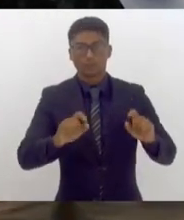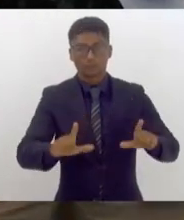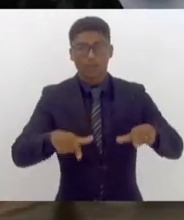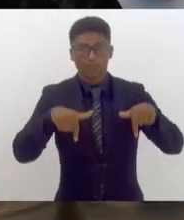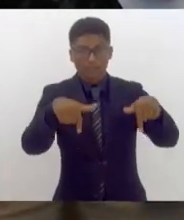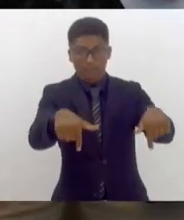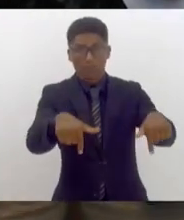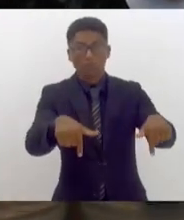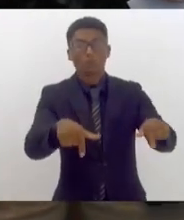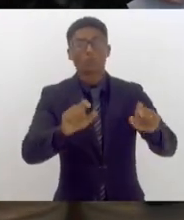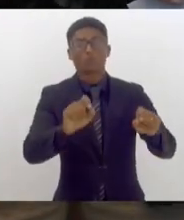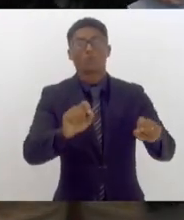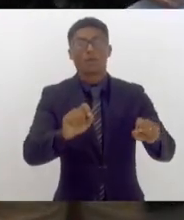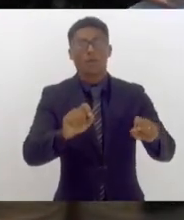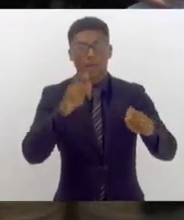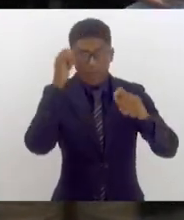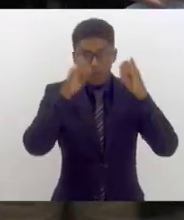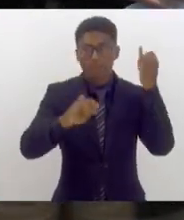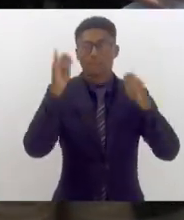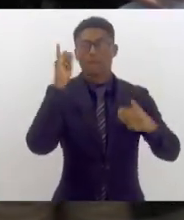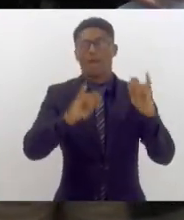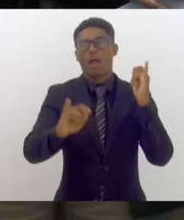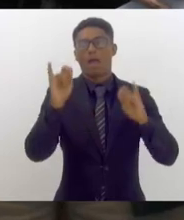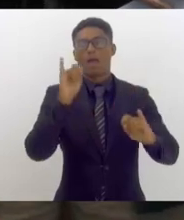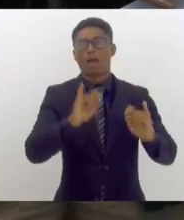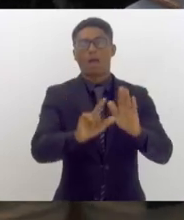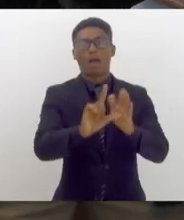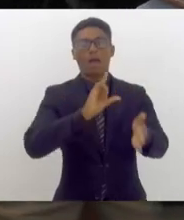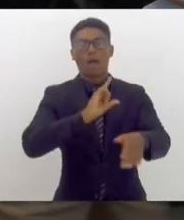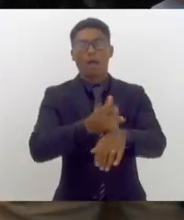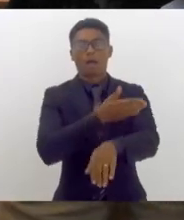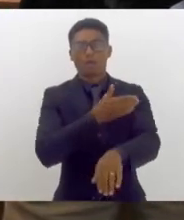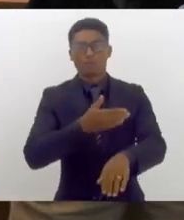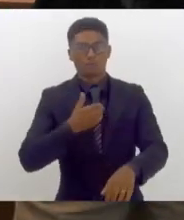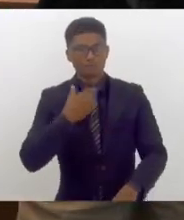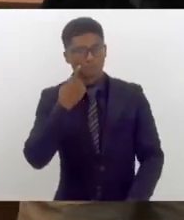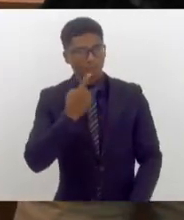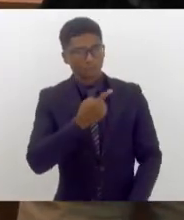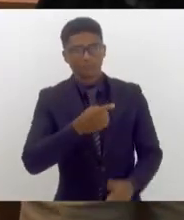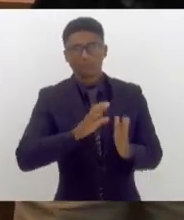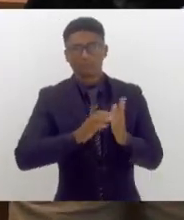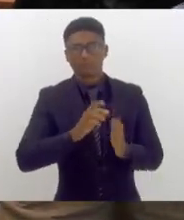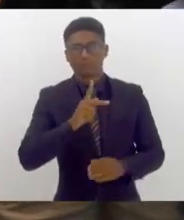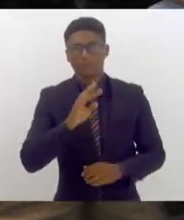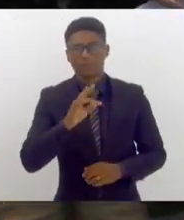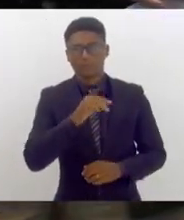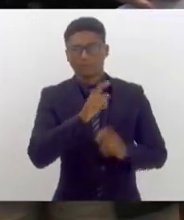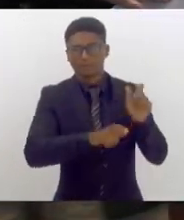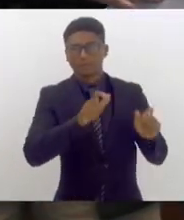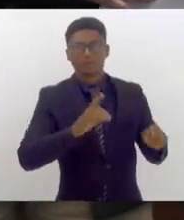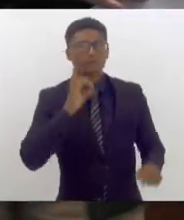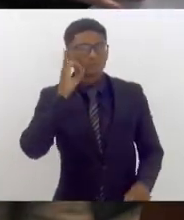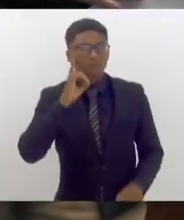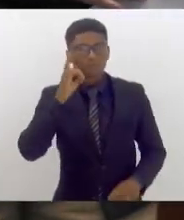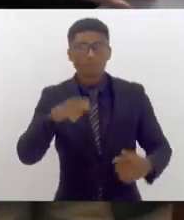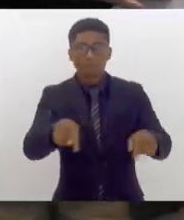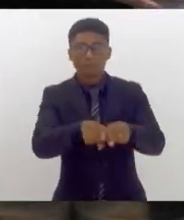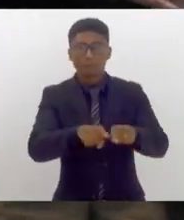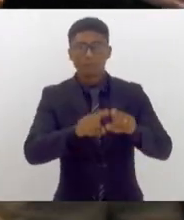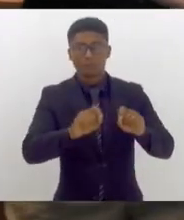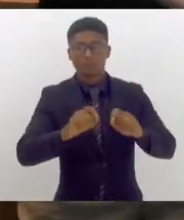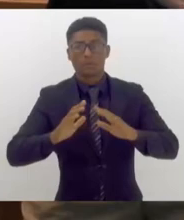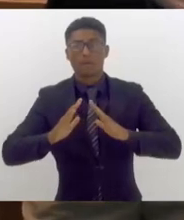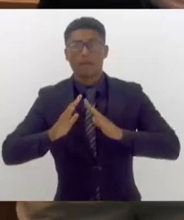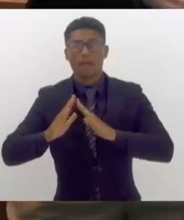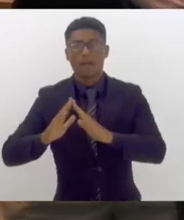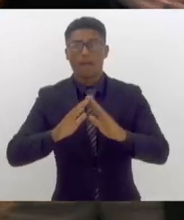Uma delas, estou vendo aqui, queridas deputadas do PT, é a questão habitacional. Ninguém mora